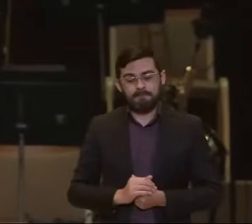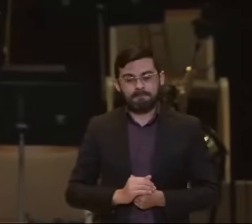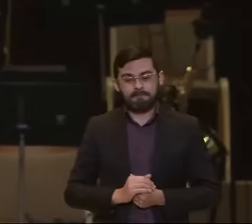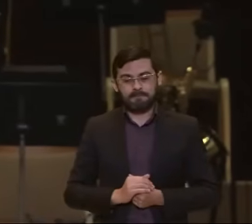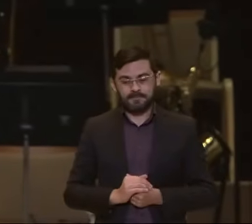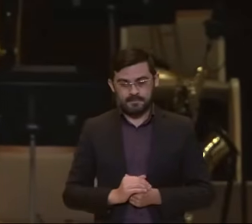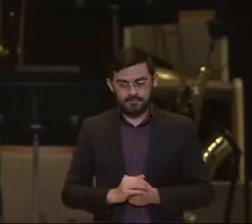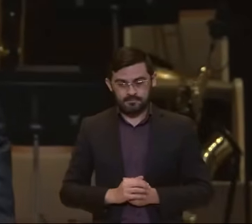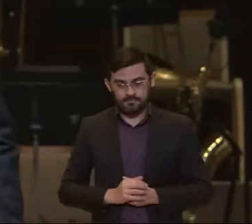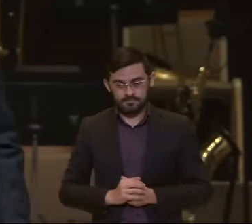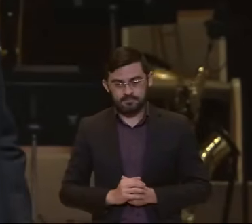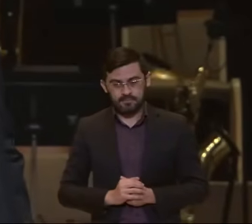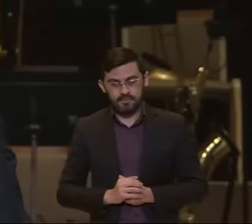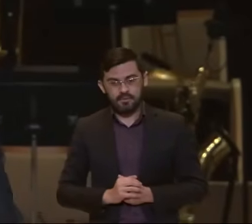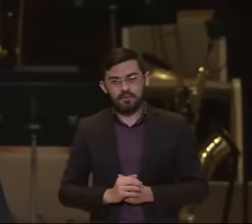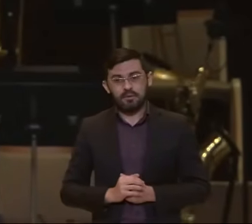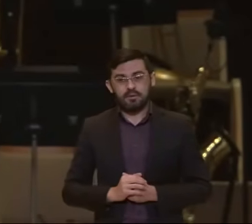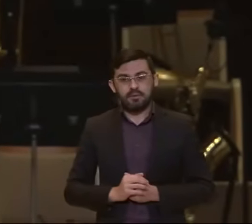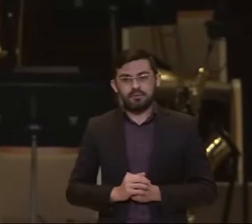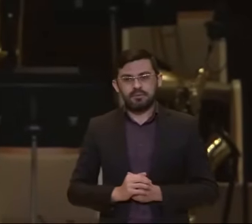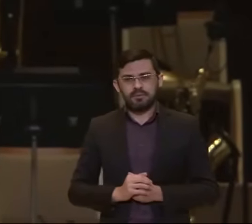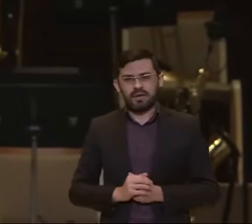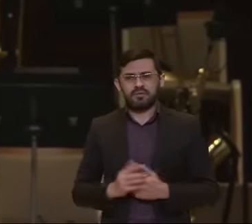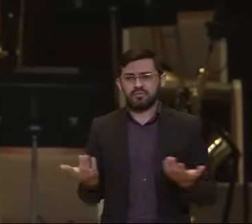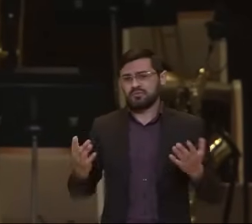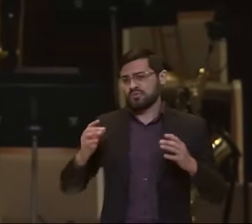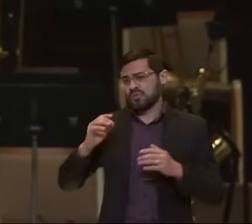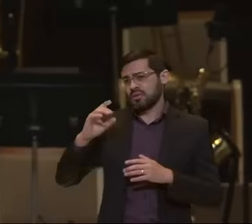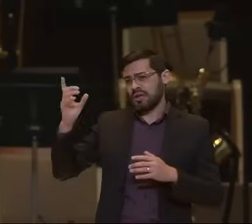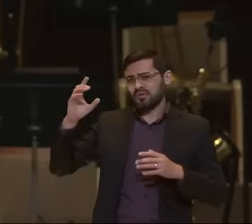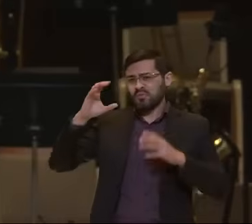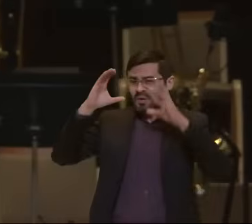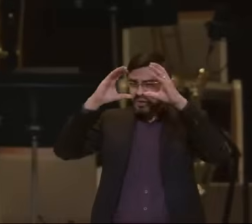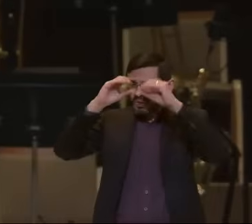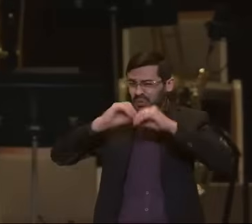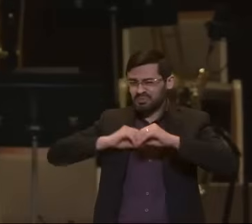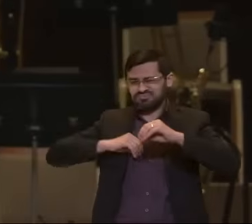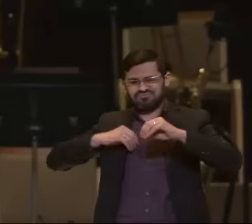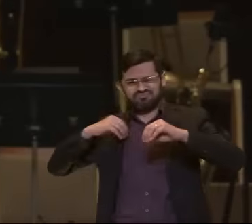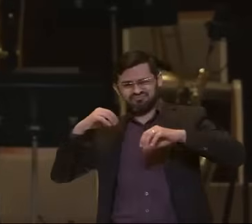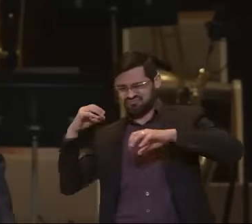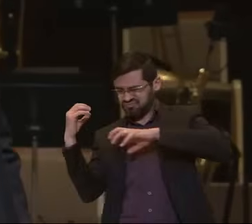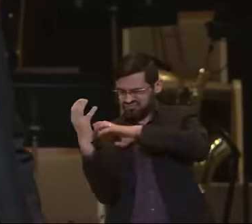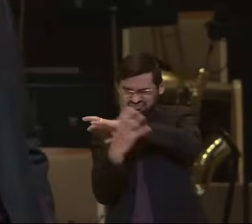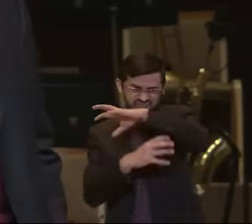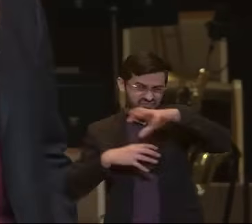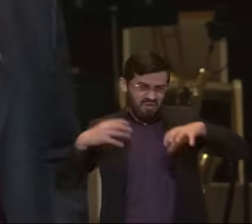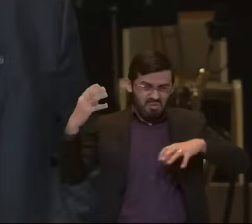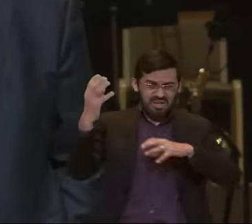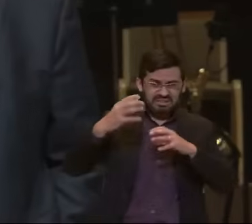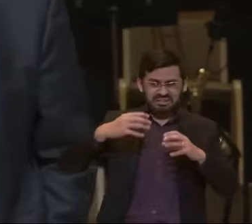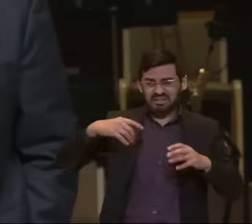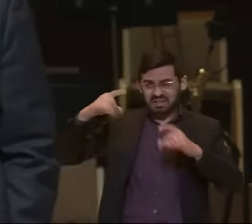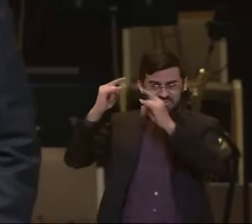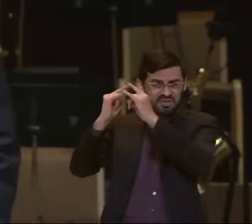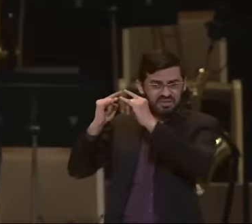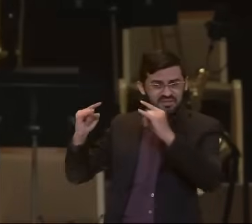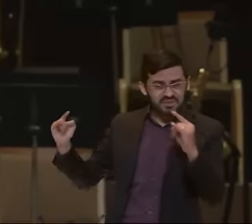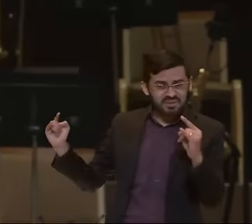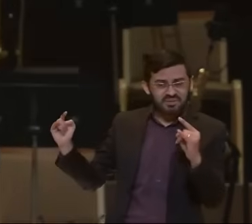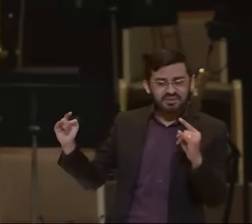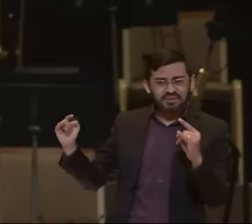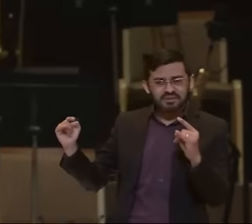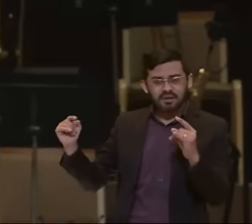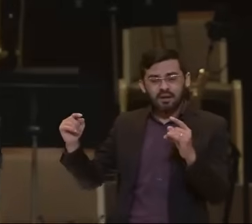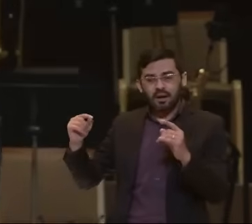e uma noite teve uma bagunça infernal, literalmente infernal. E aí